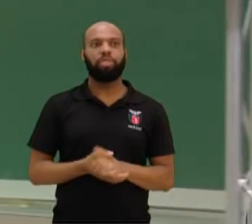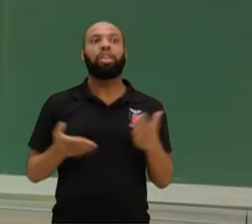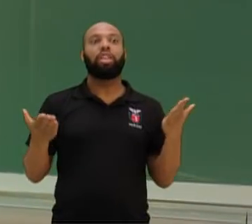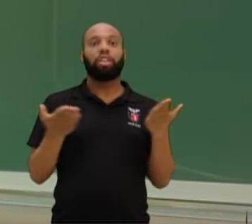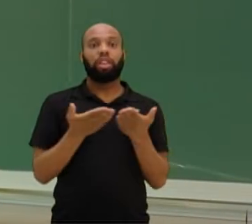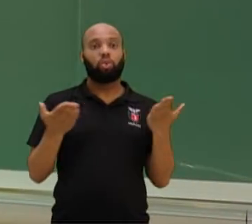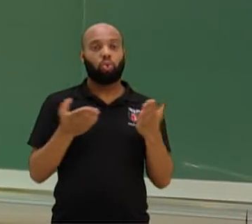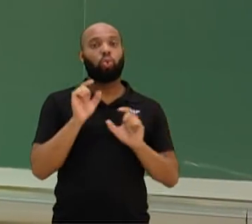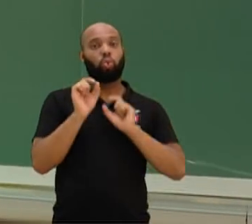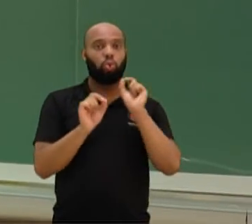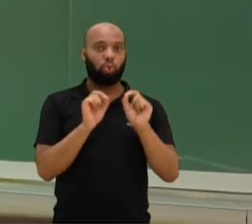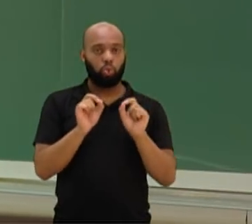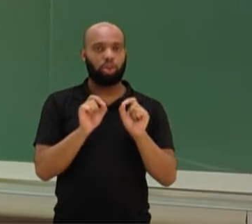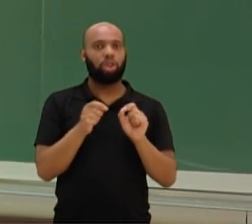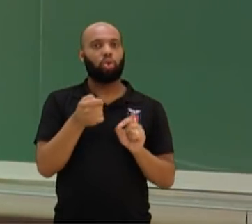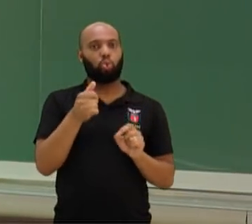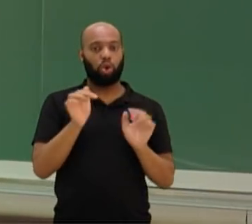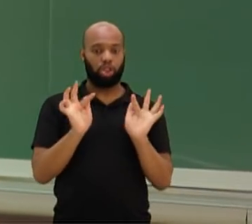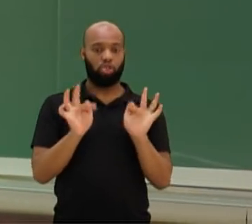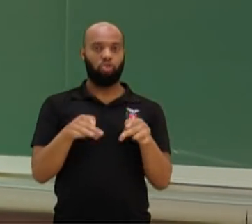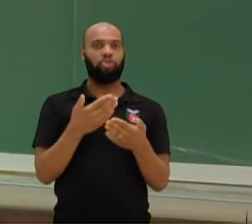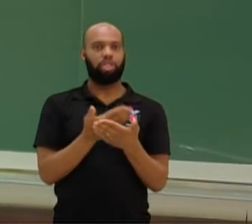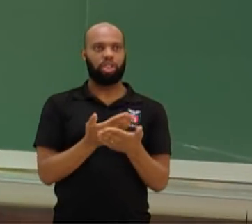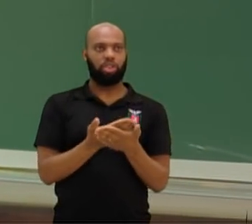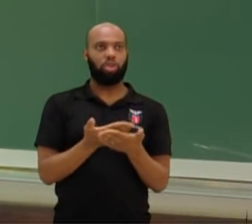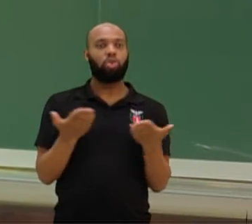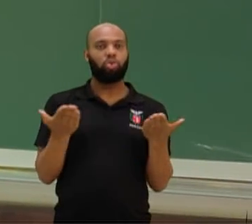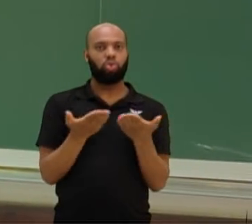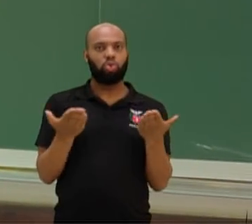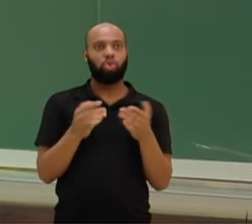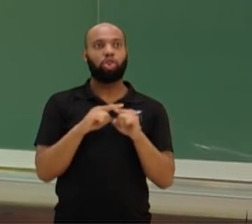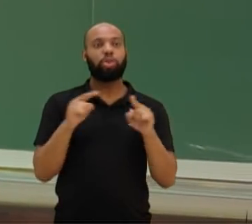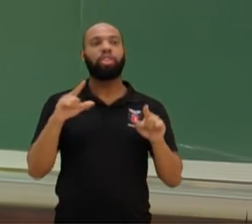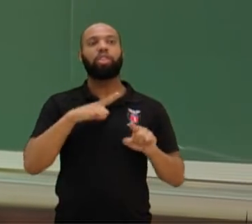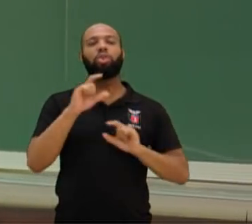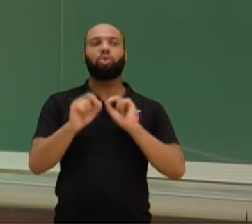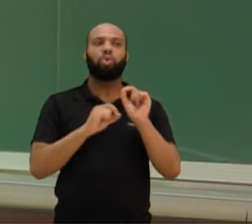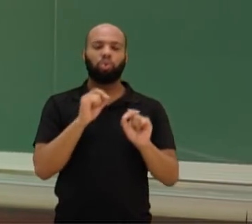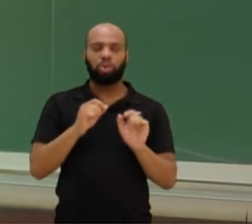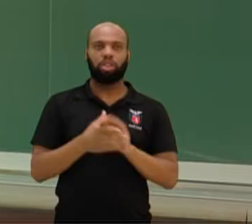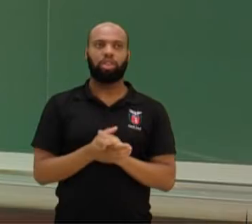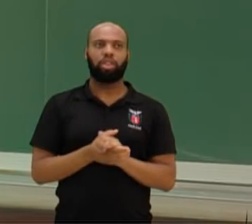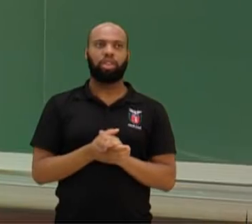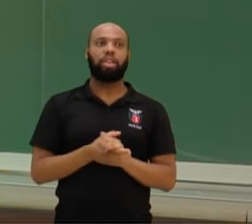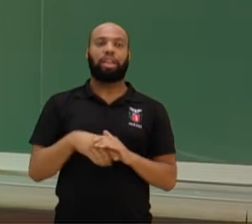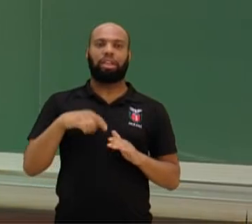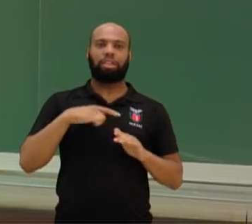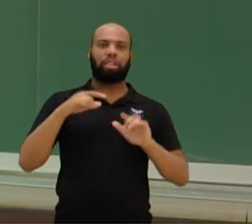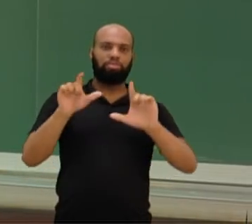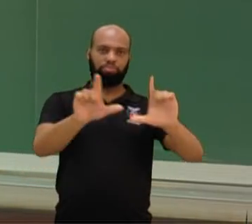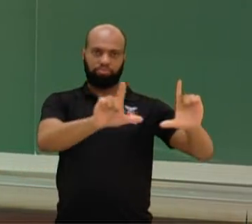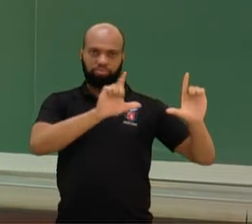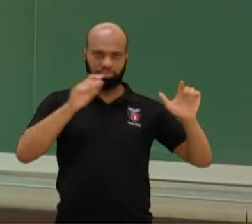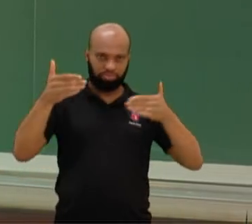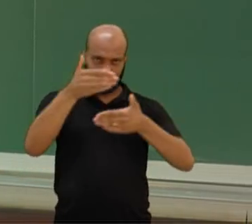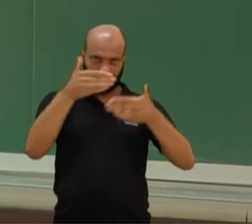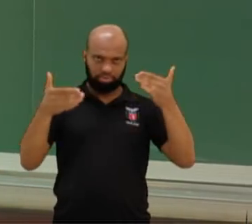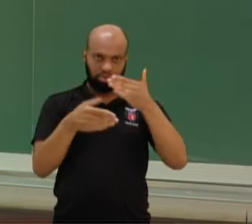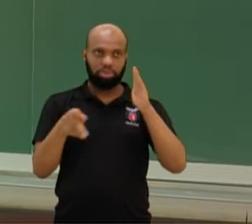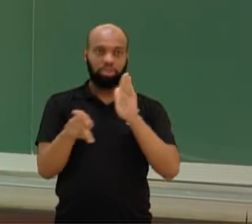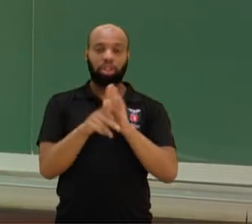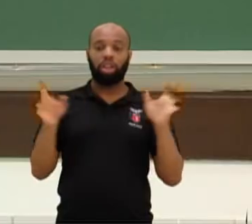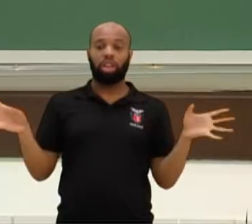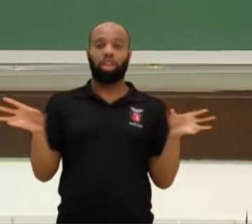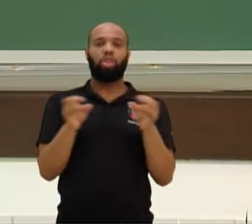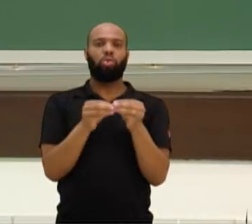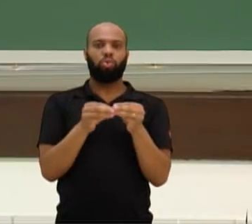Pessoal, agora a gente está chegando ao fim dessa aula de hoje com aquela nossa tela de